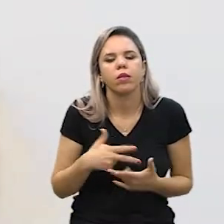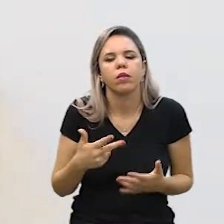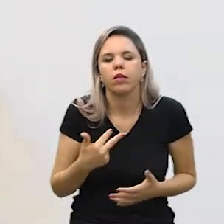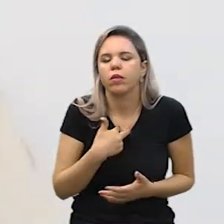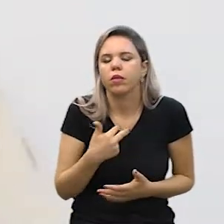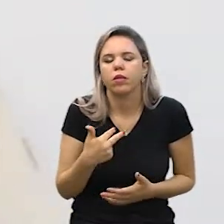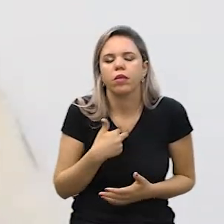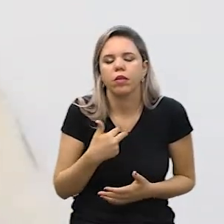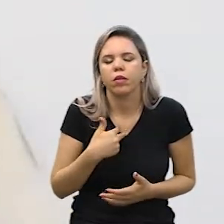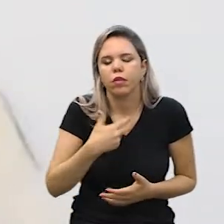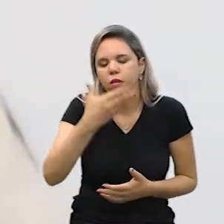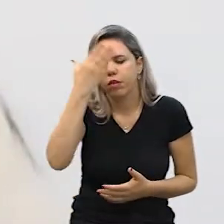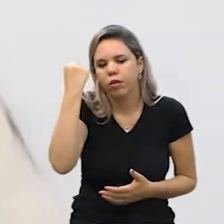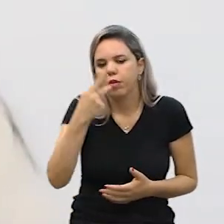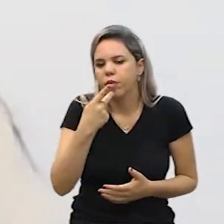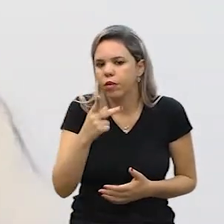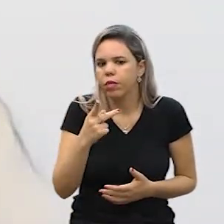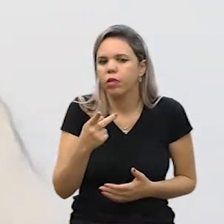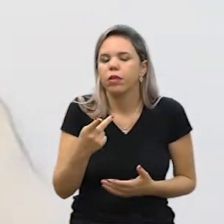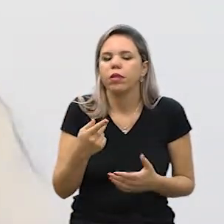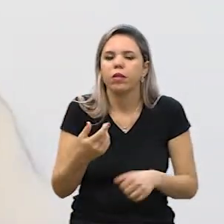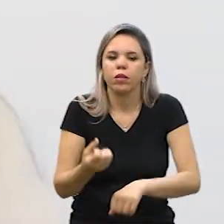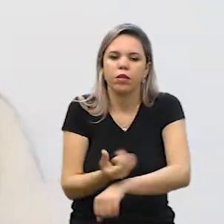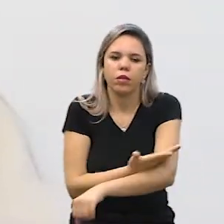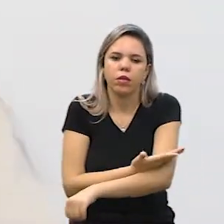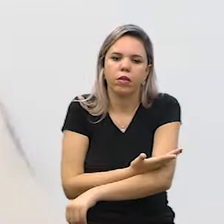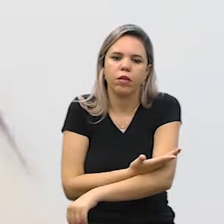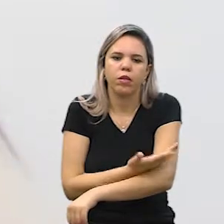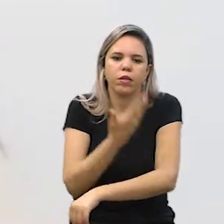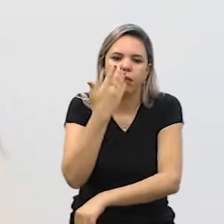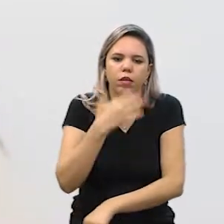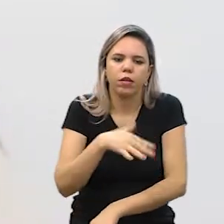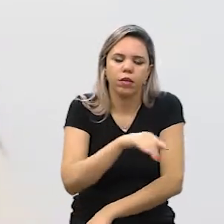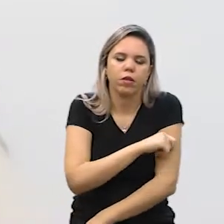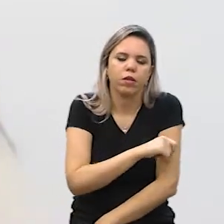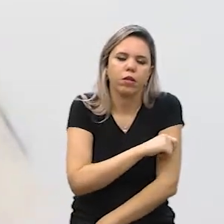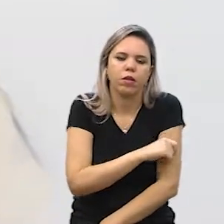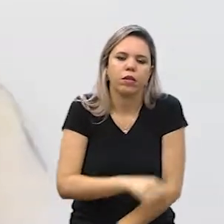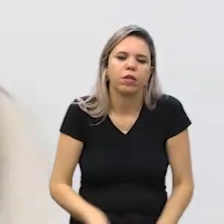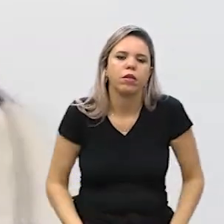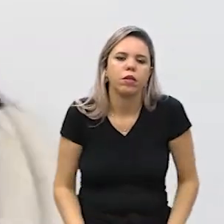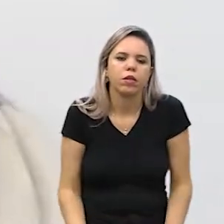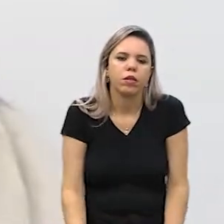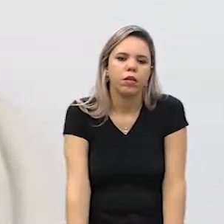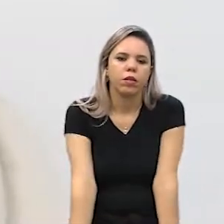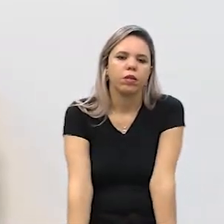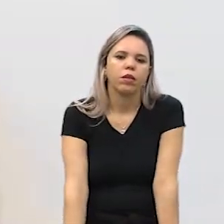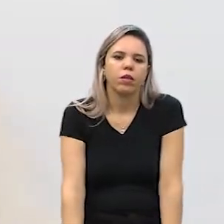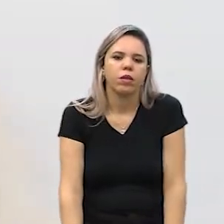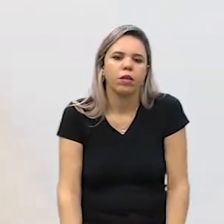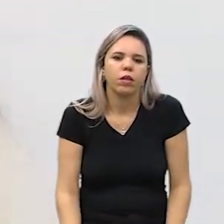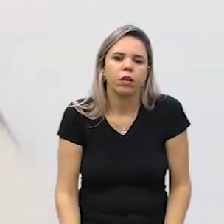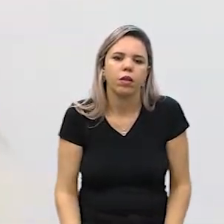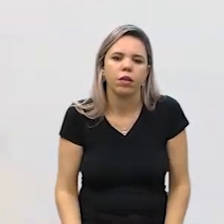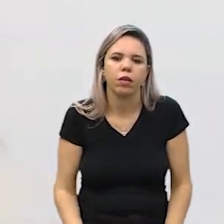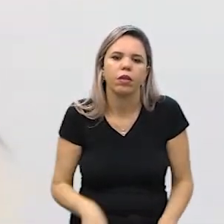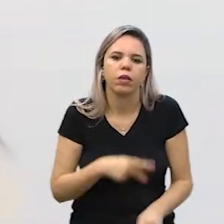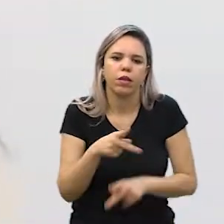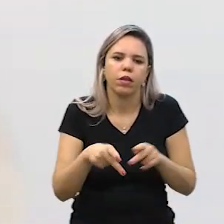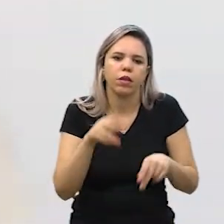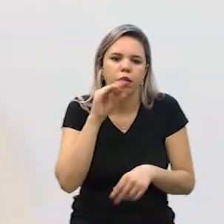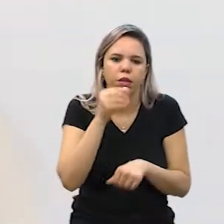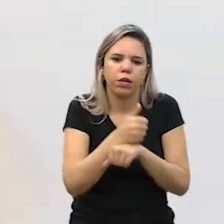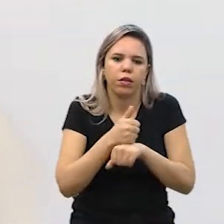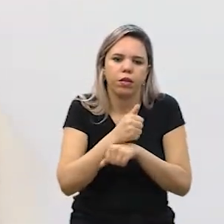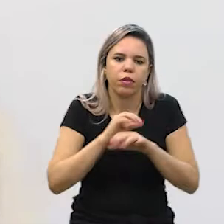não pode deixar de tratar, que é a questão socioemocional dessa criança, desse aluno, né? E a questão socioemocional desse corpo docente.